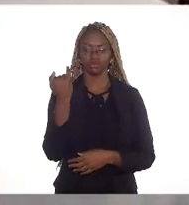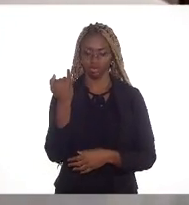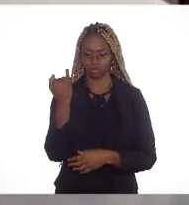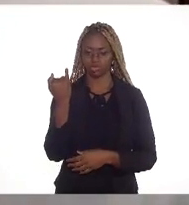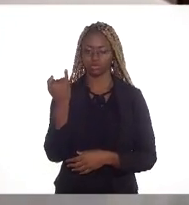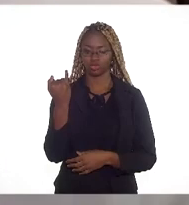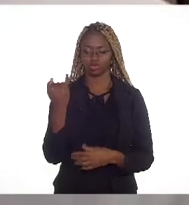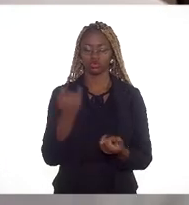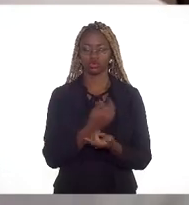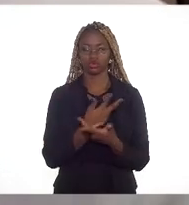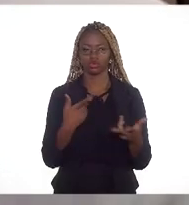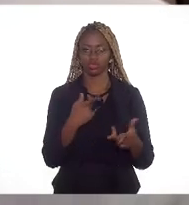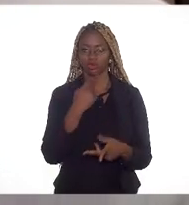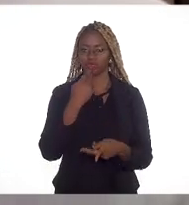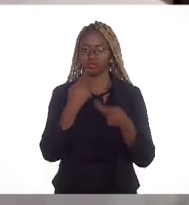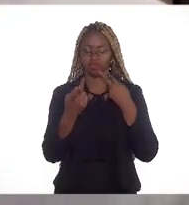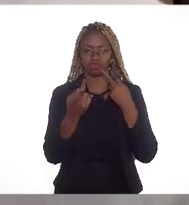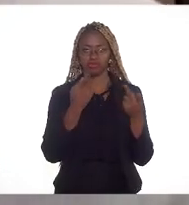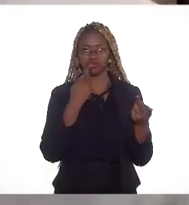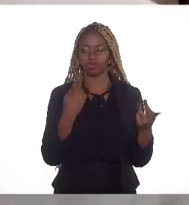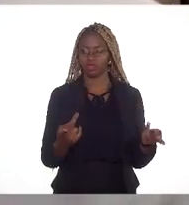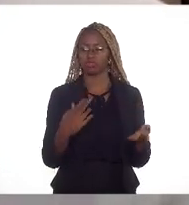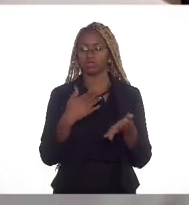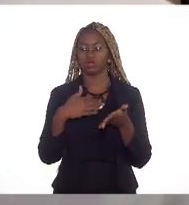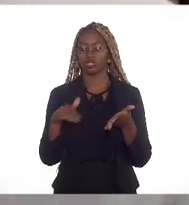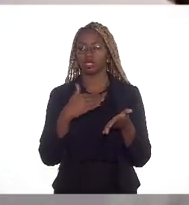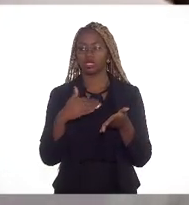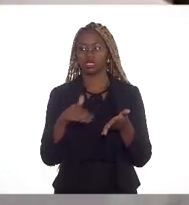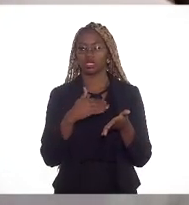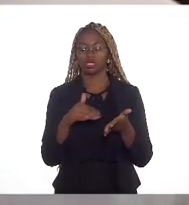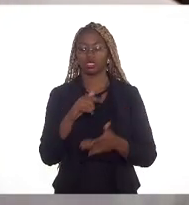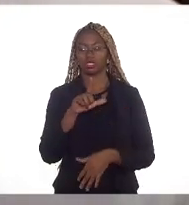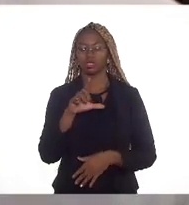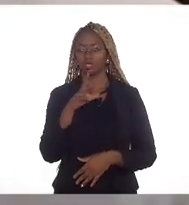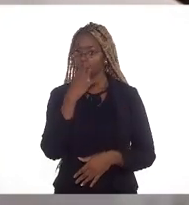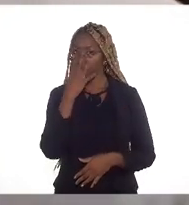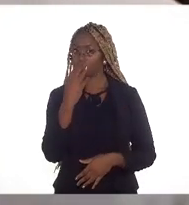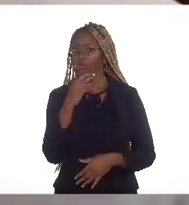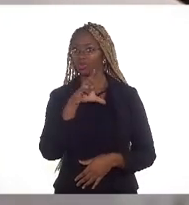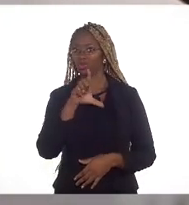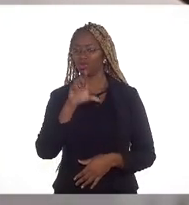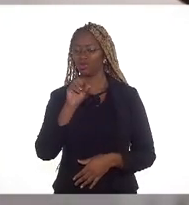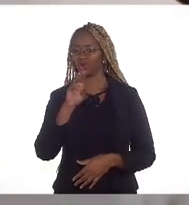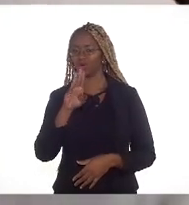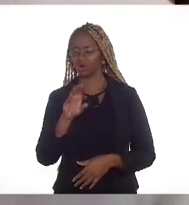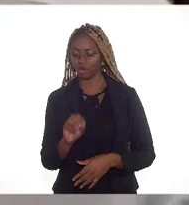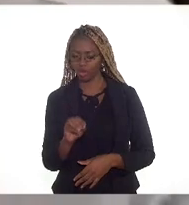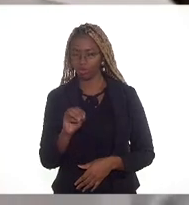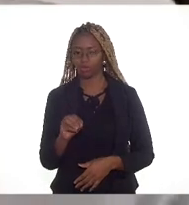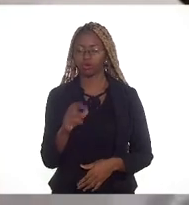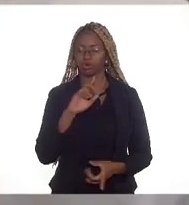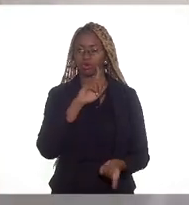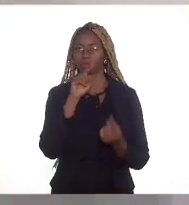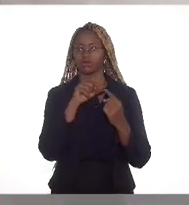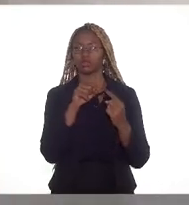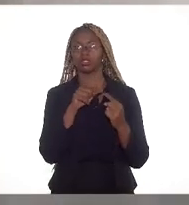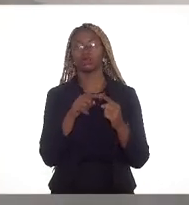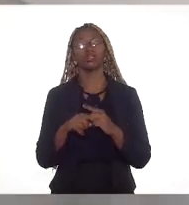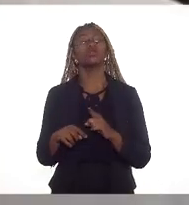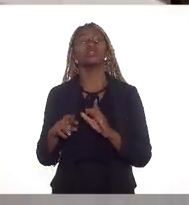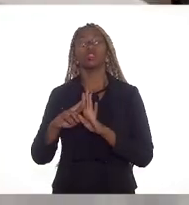os aspectos abordados pelo subsecretário Lobo em relação ao regime de recuperação